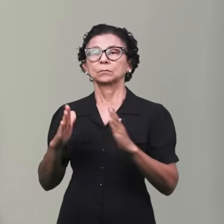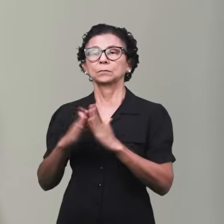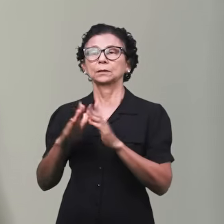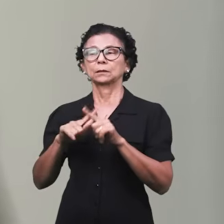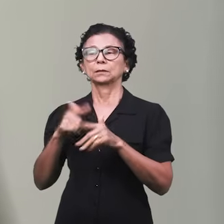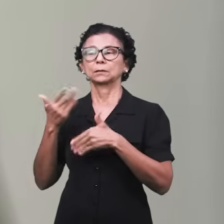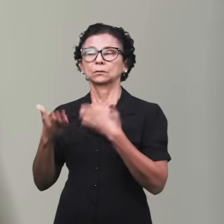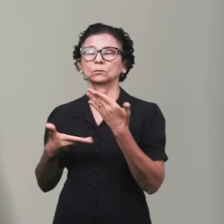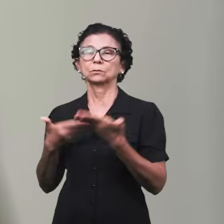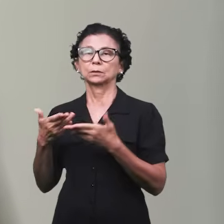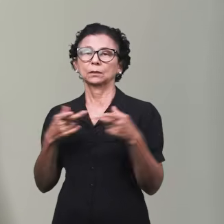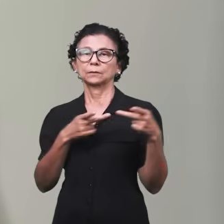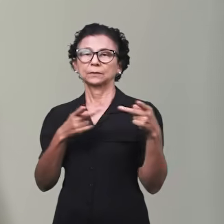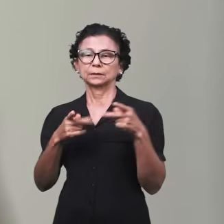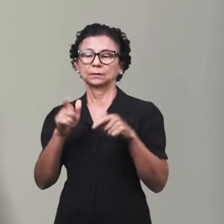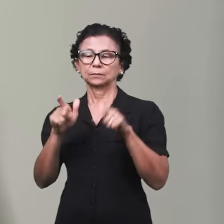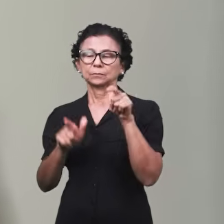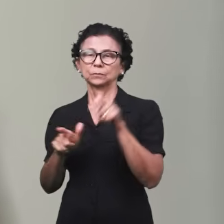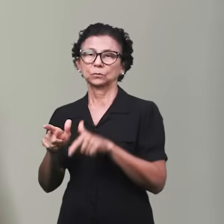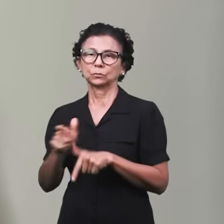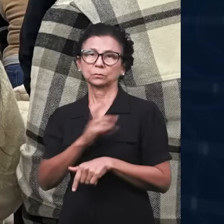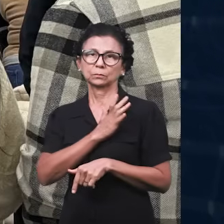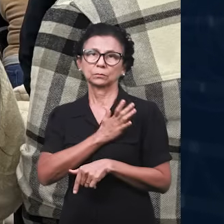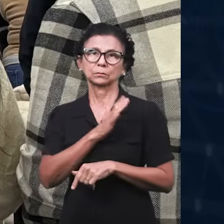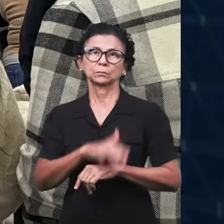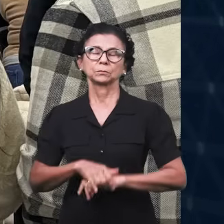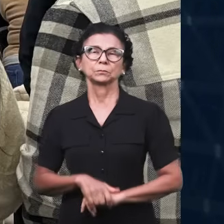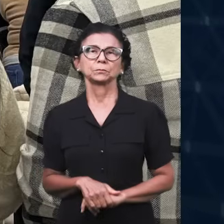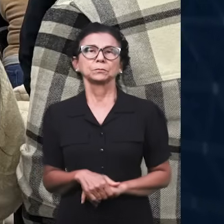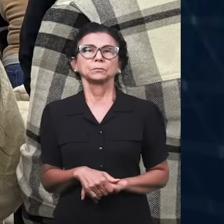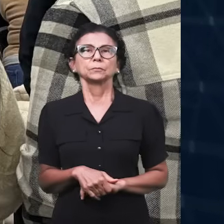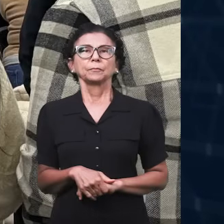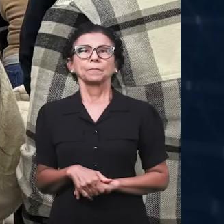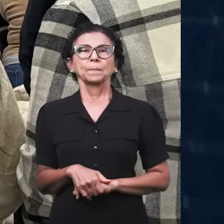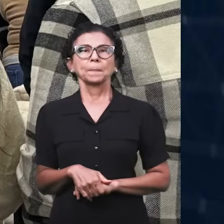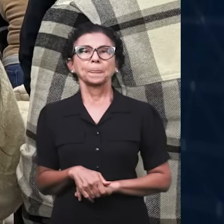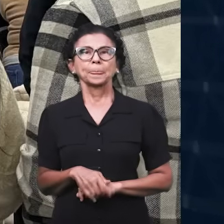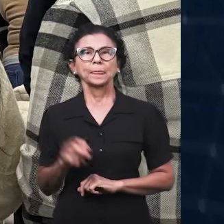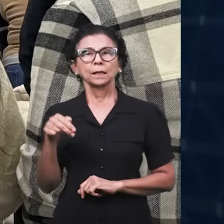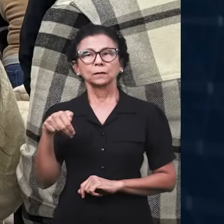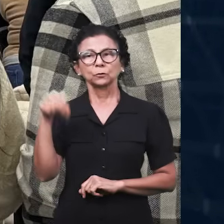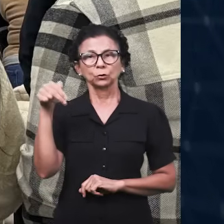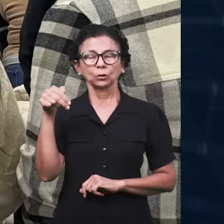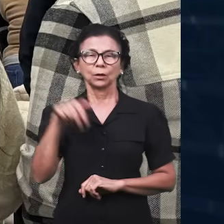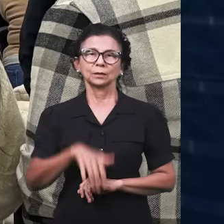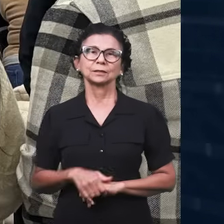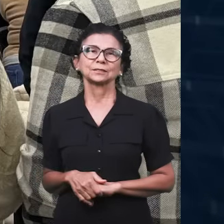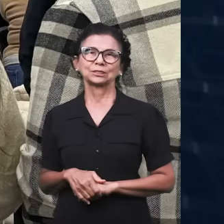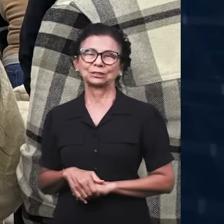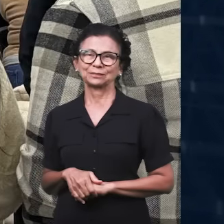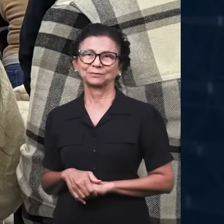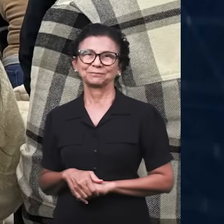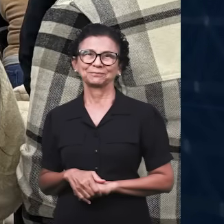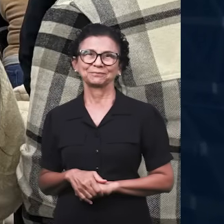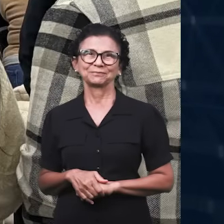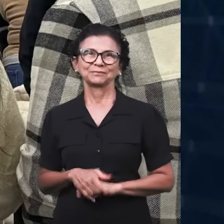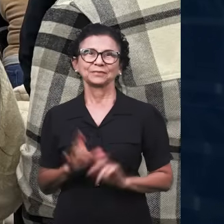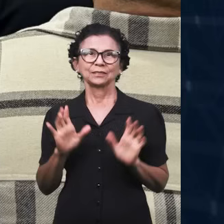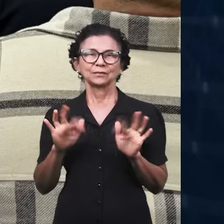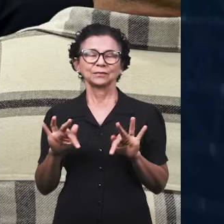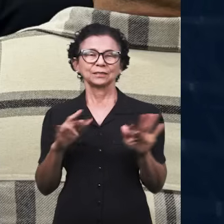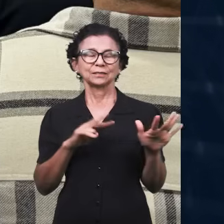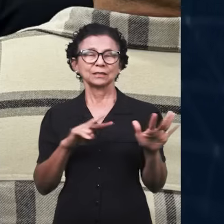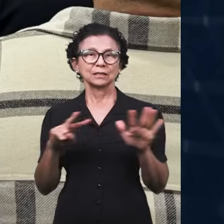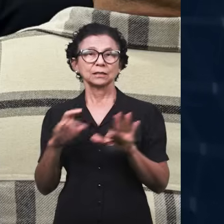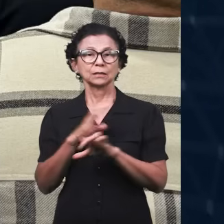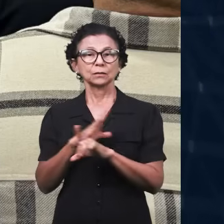em muitos corações. Glória a Deus! Já ao norte do país, a Igreja Cristã Maranata no Porto realizou durante o final de semana